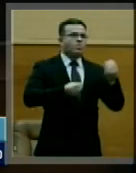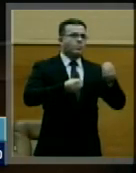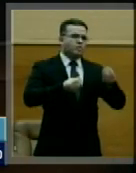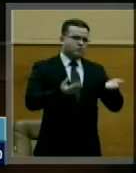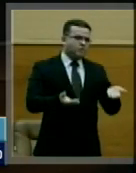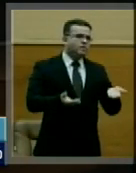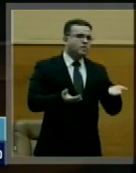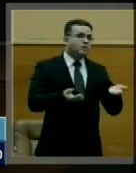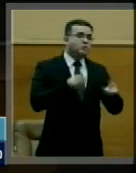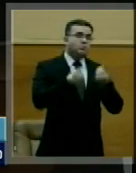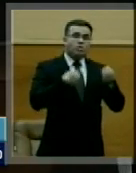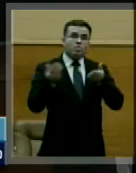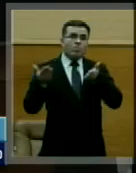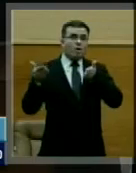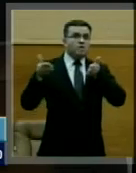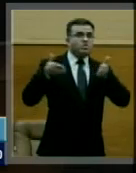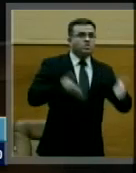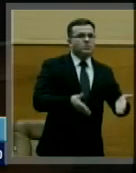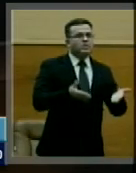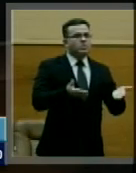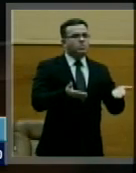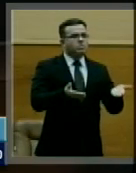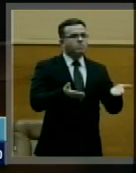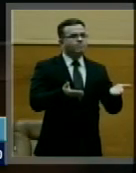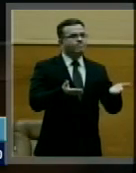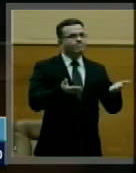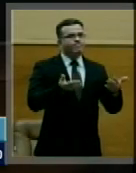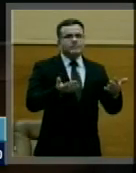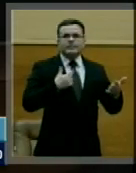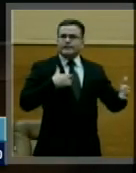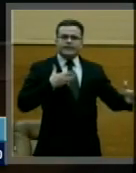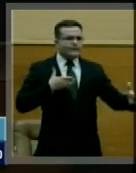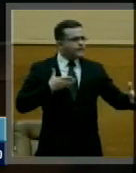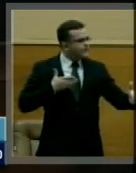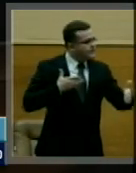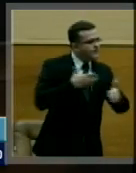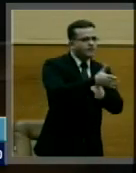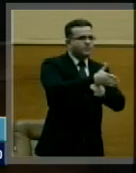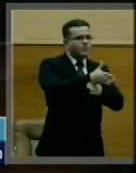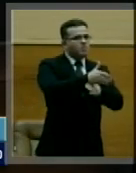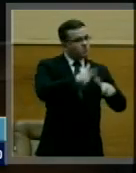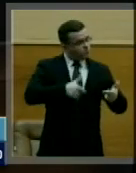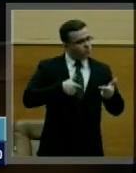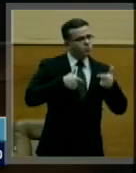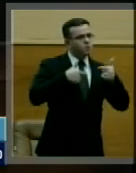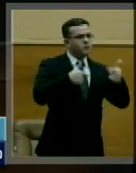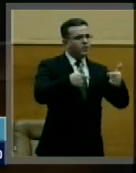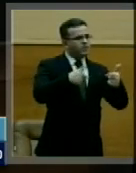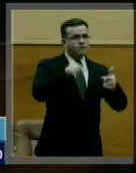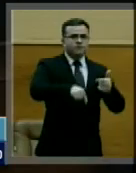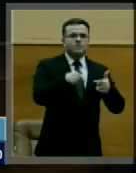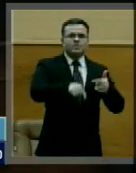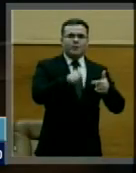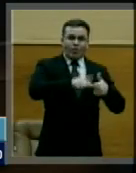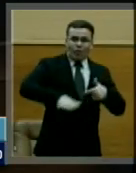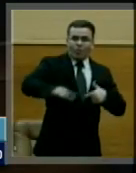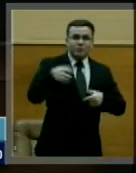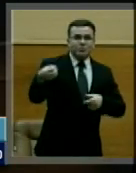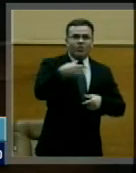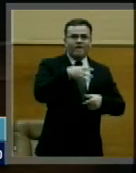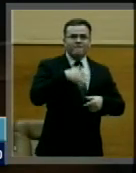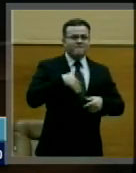então ele chegou aqui realmente para desbravar mesmo, entendeu? É um terreno fértil, né? Então ele tinha essa curiosidade